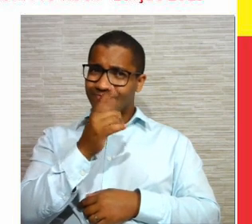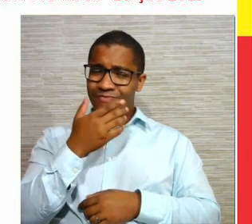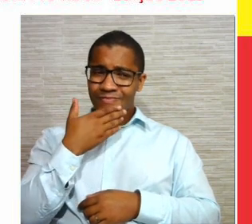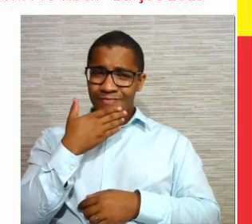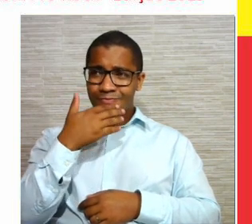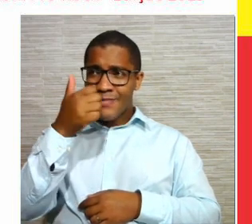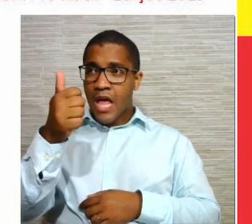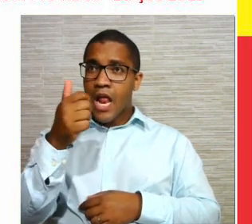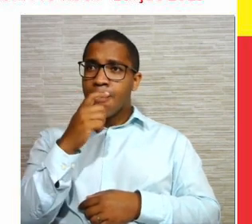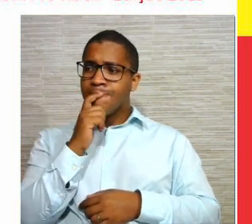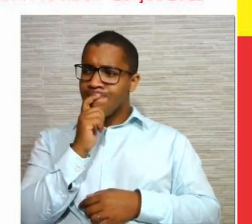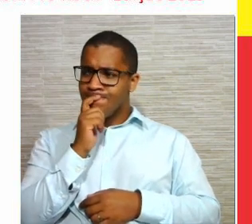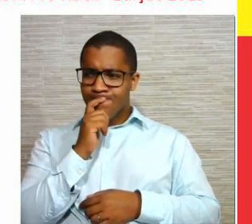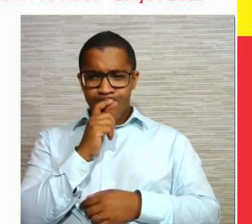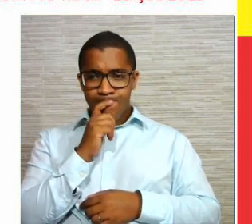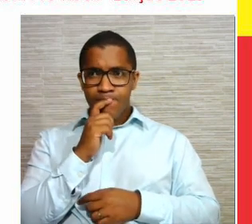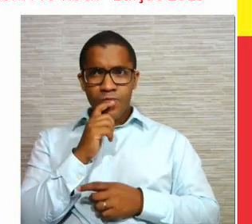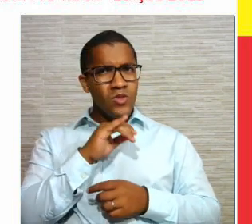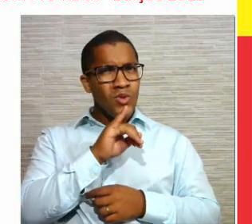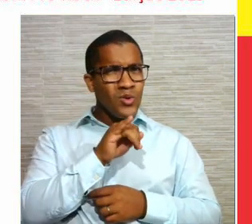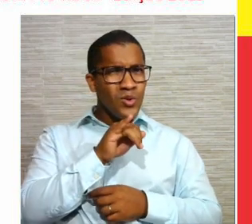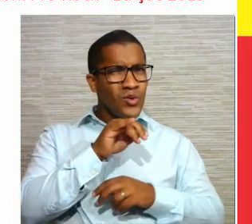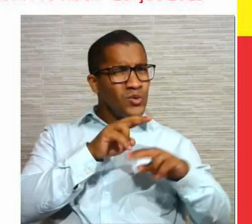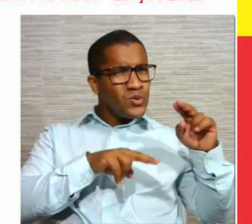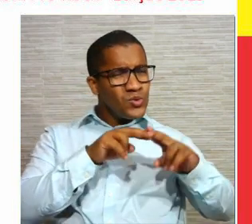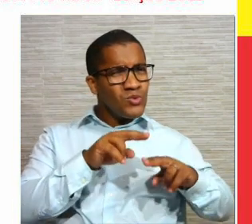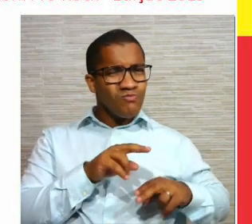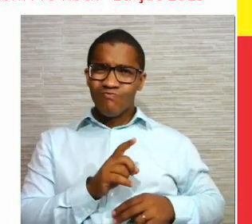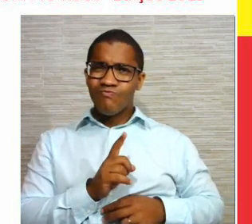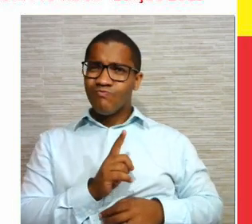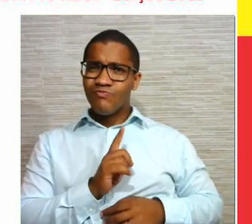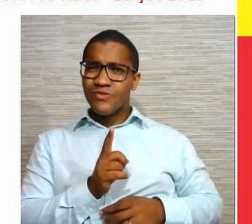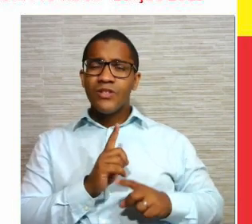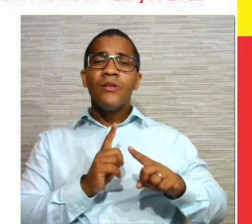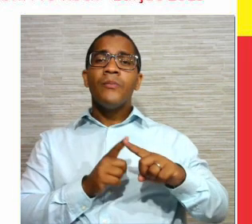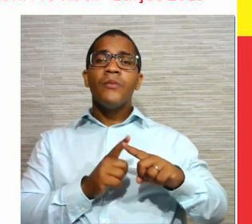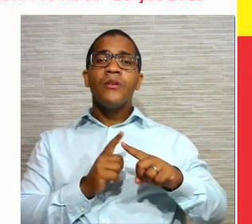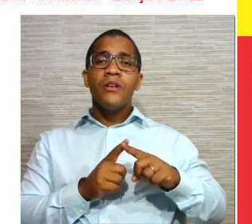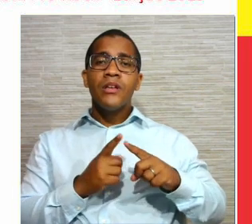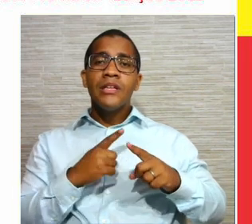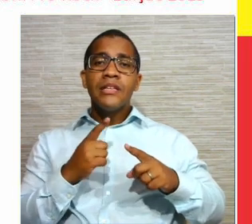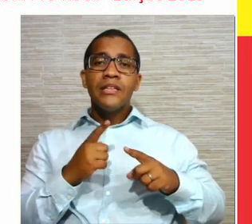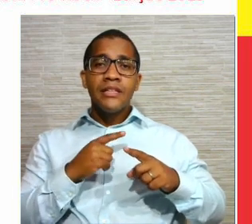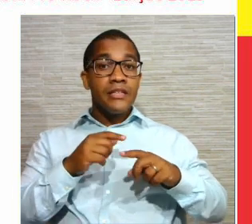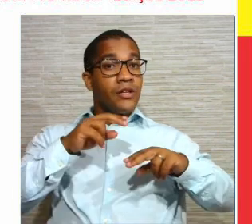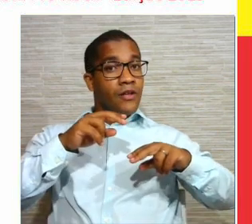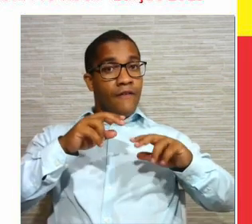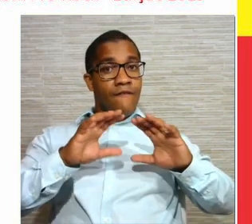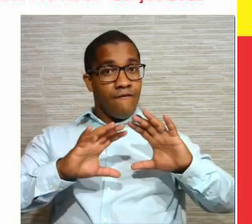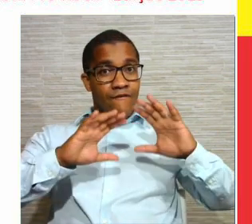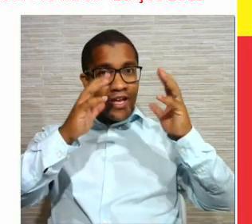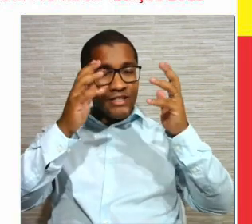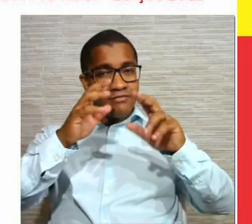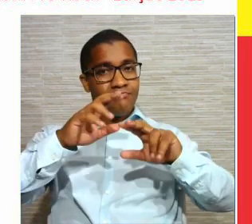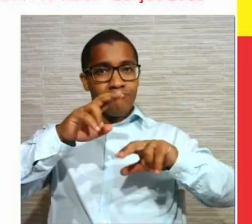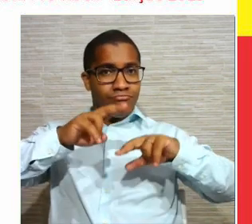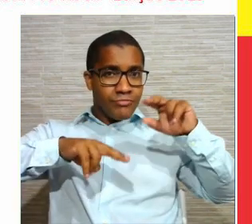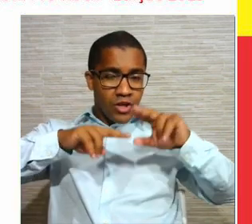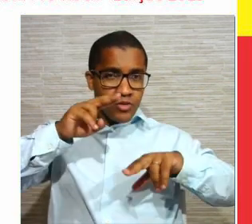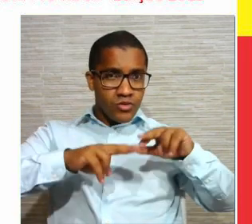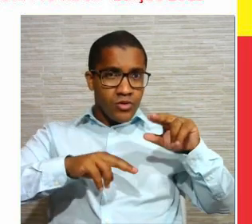ter o festival. Enfim, em junho também tinha o São João, né? Em